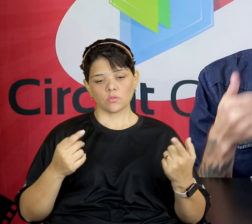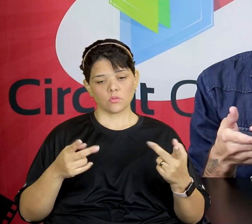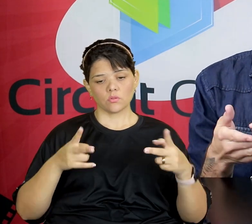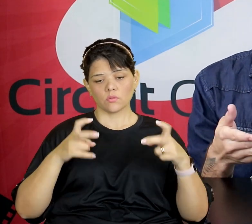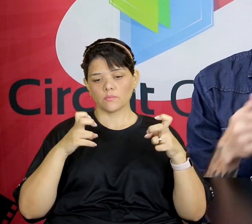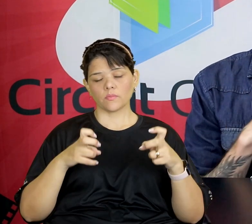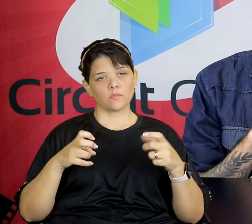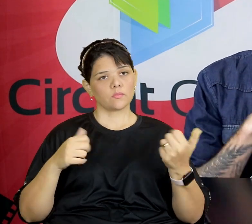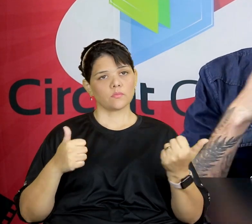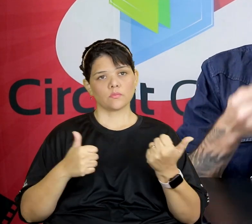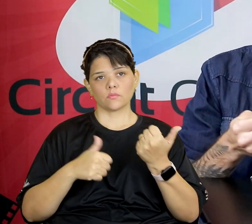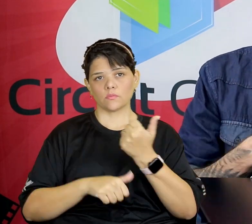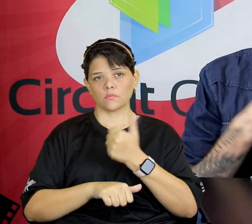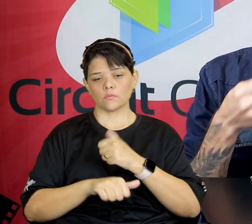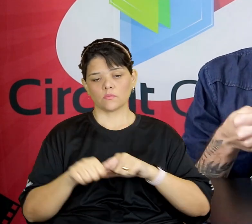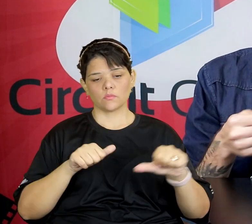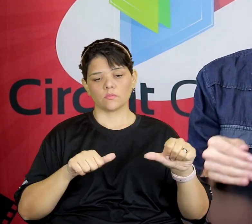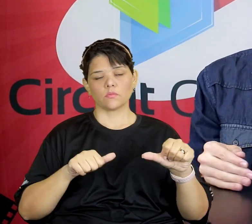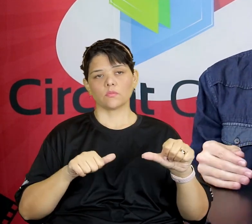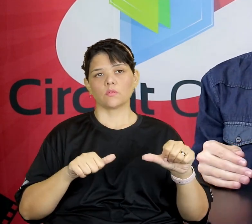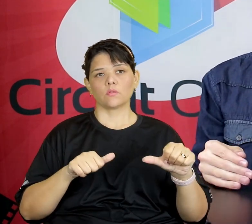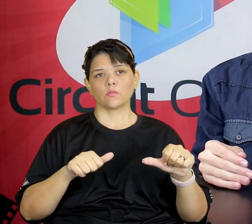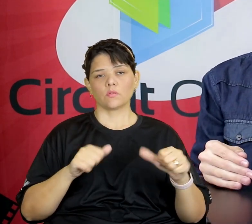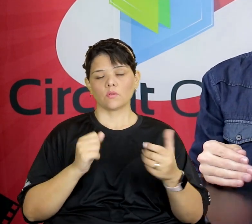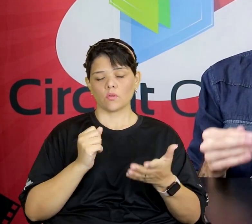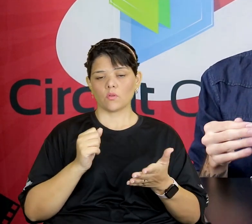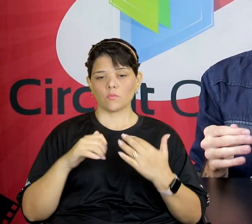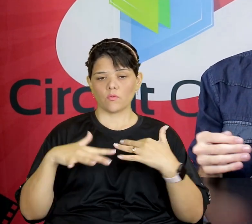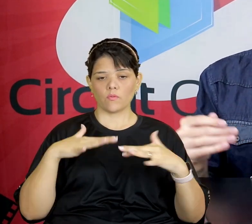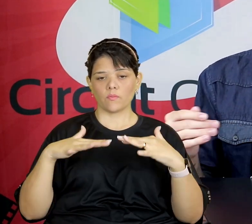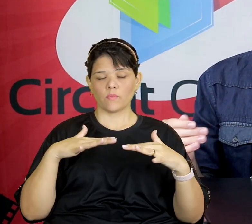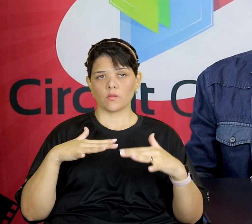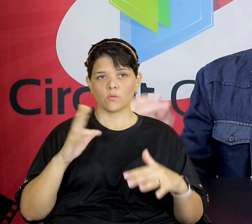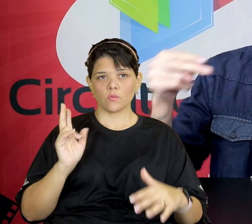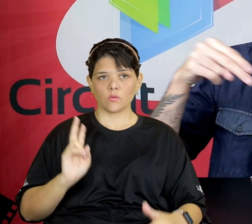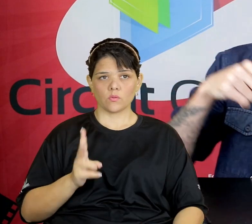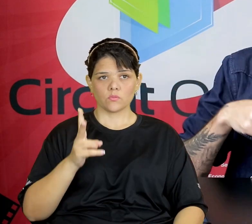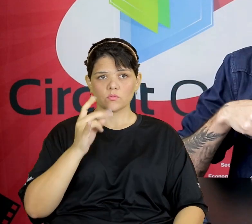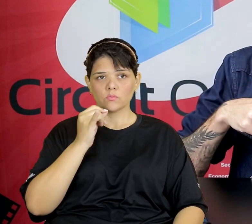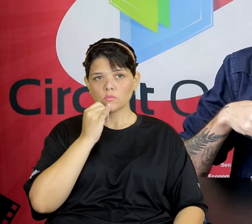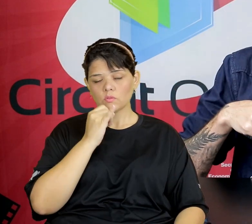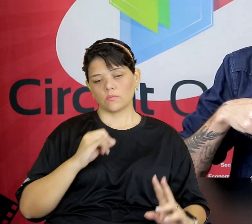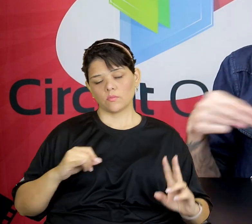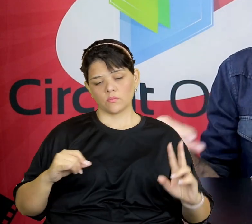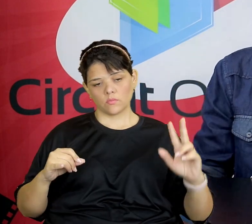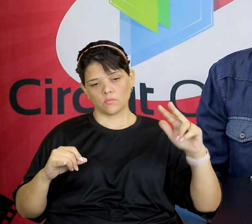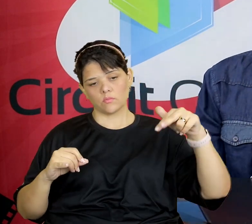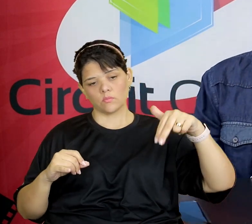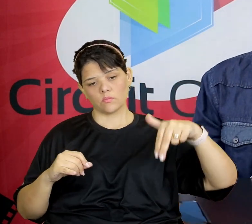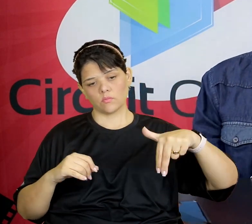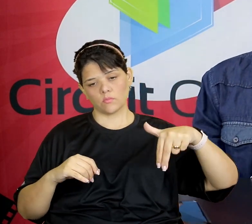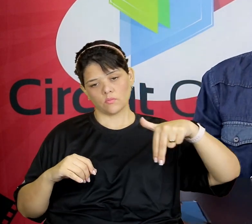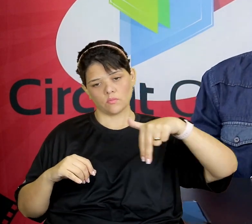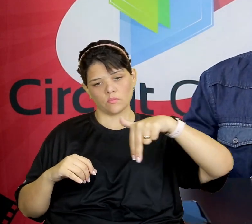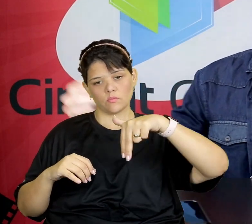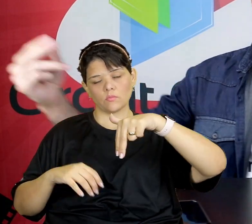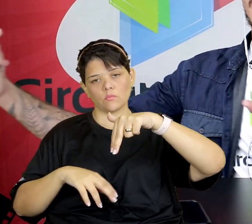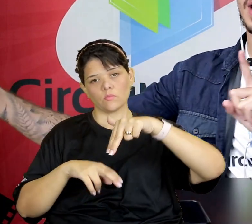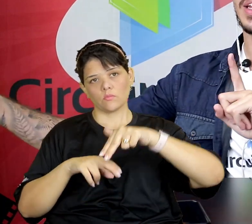perceba essa troca, esse movimento é contínuo. Então, por exemplo, eu tenho um personagem que está em pé, ele vai se sentar.